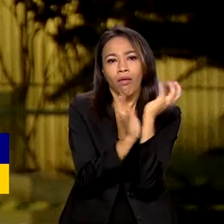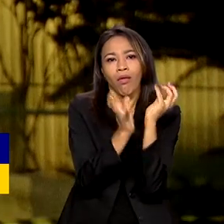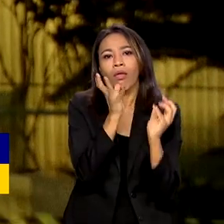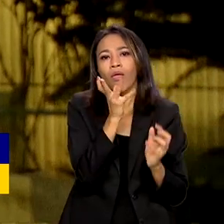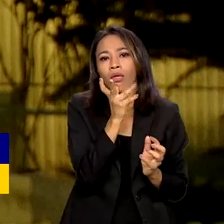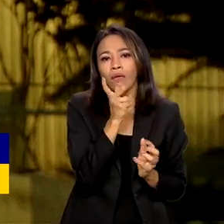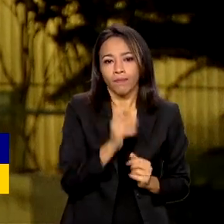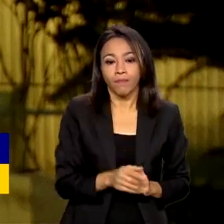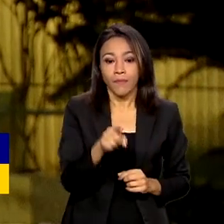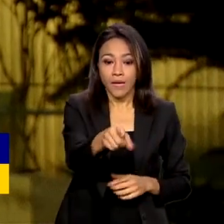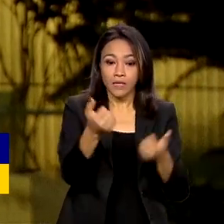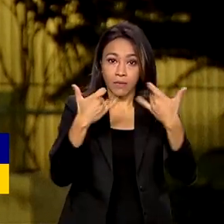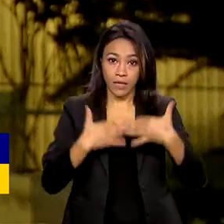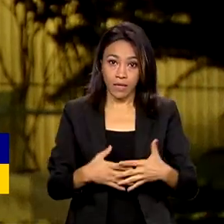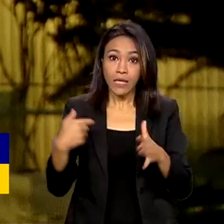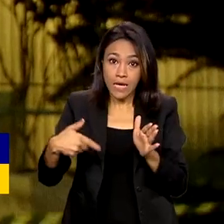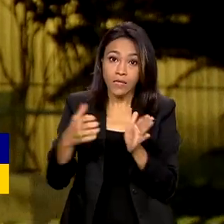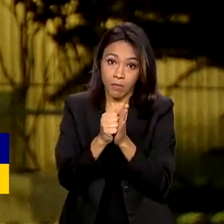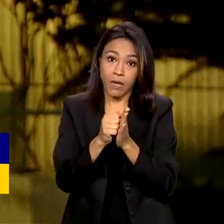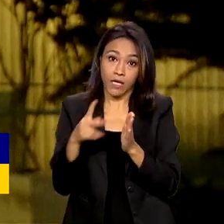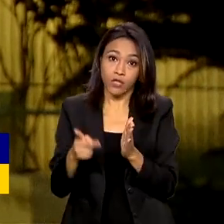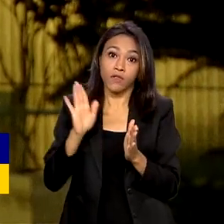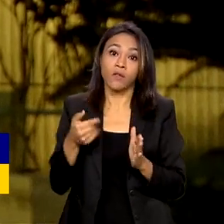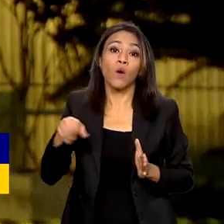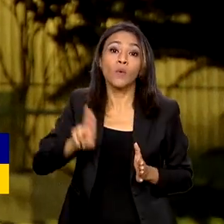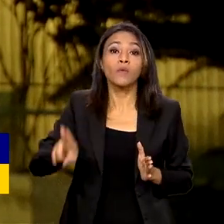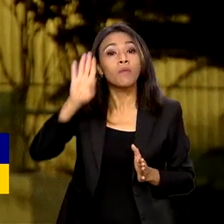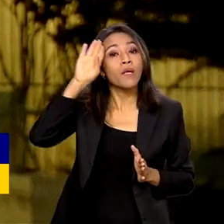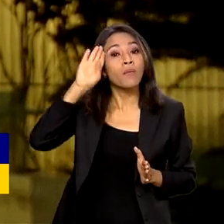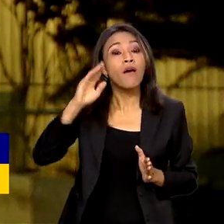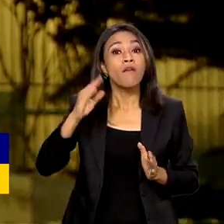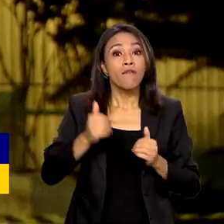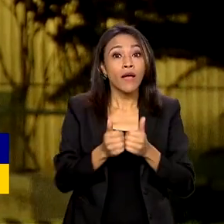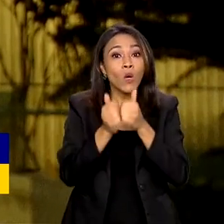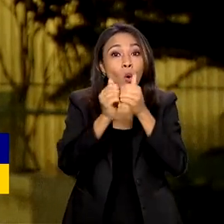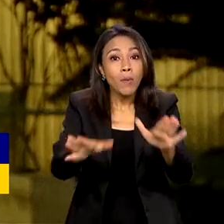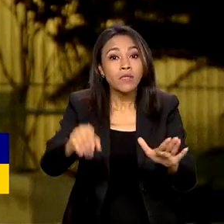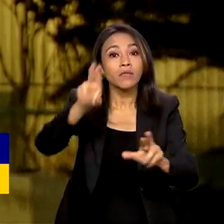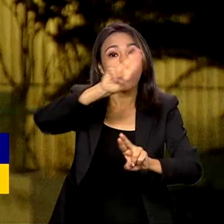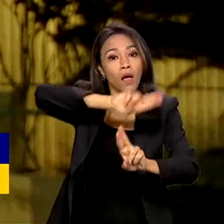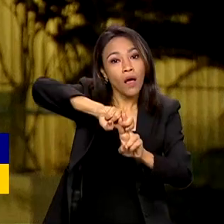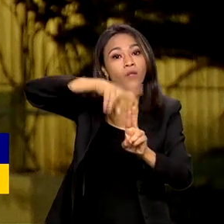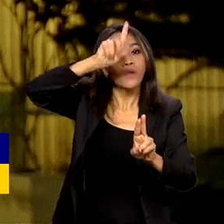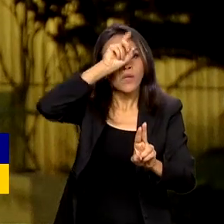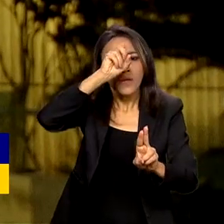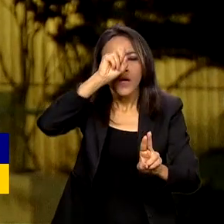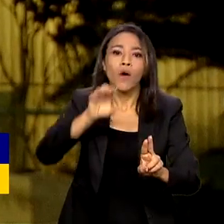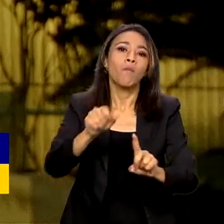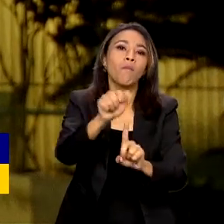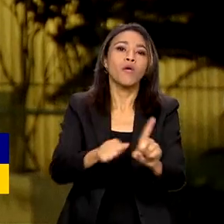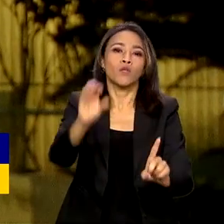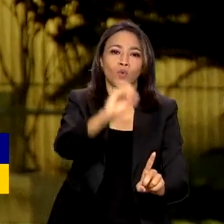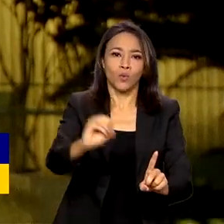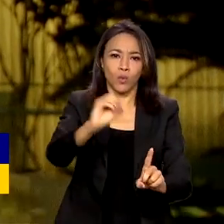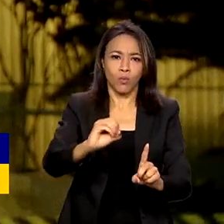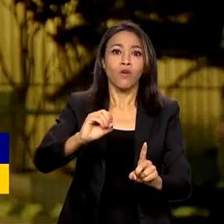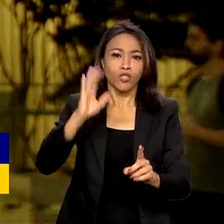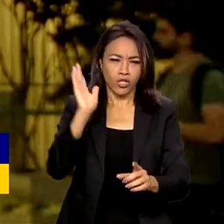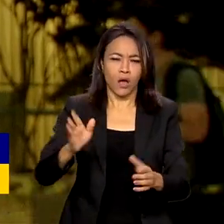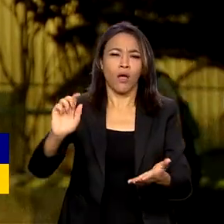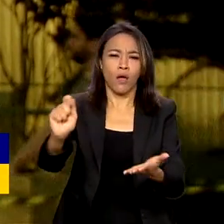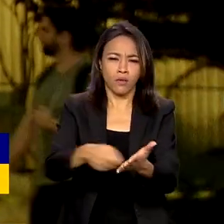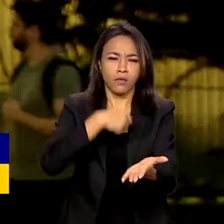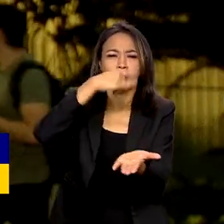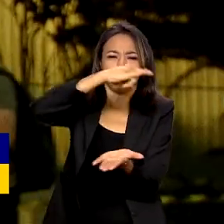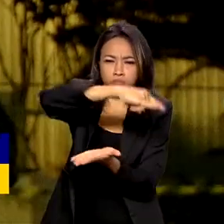dos hospitais universitários deve começar já em outubro deste ano. A assinatura do acordo foi aqui no Ministério da Educação, porque